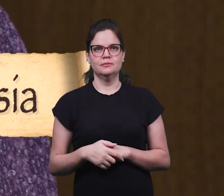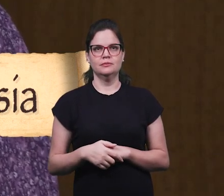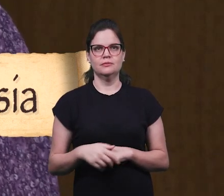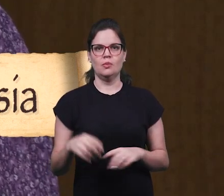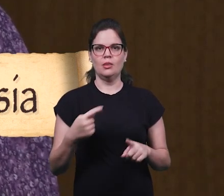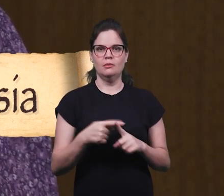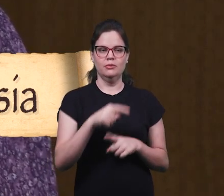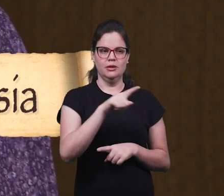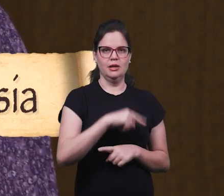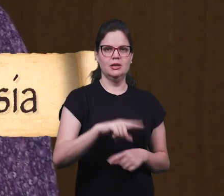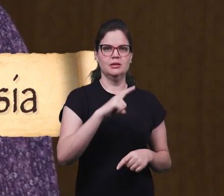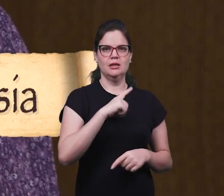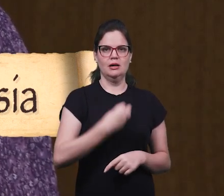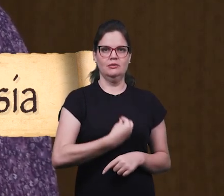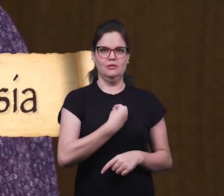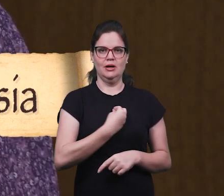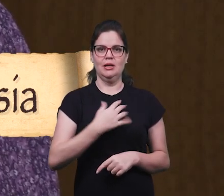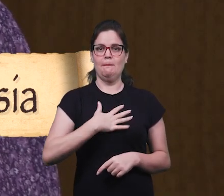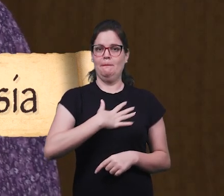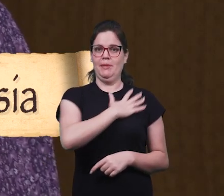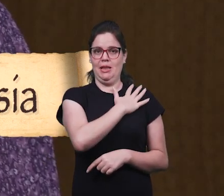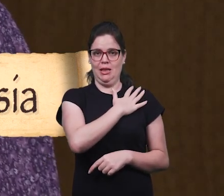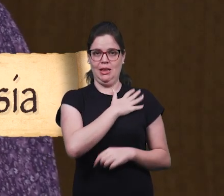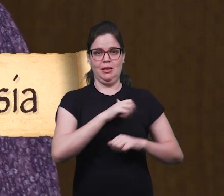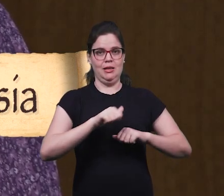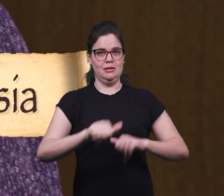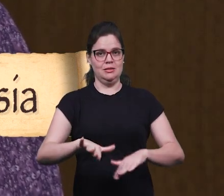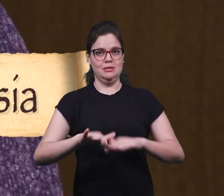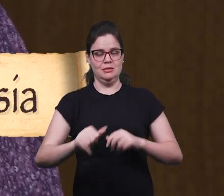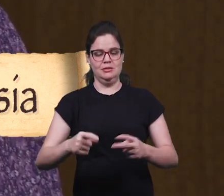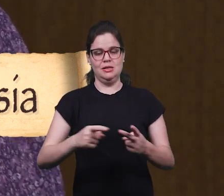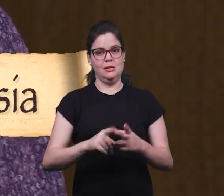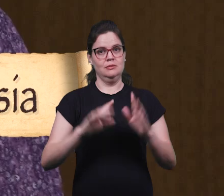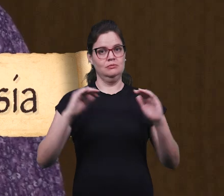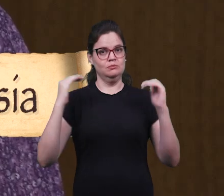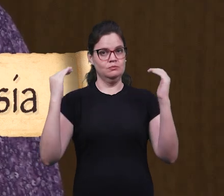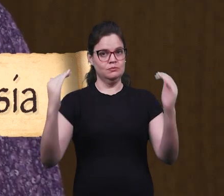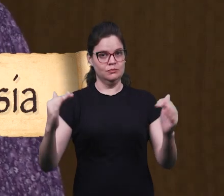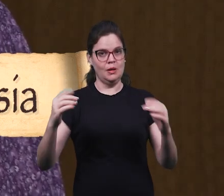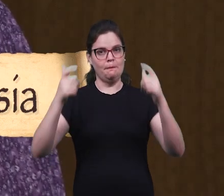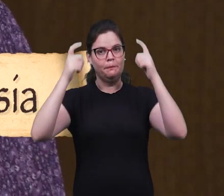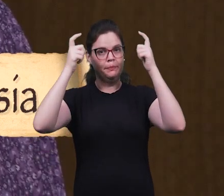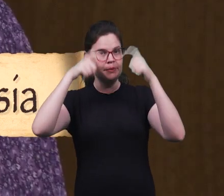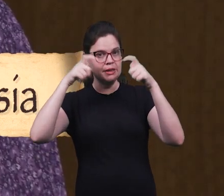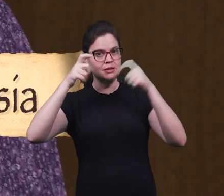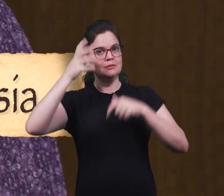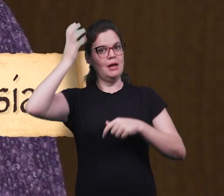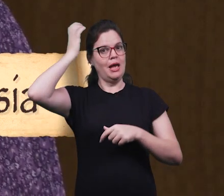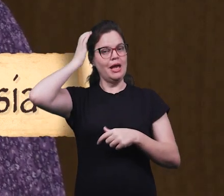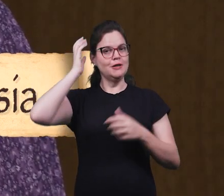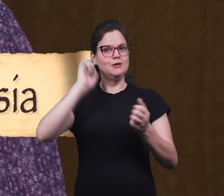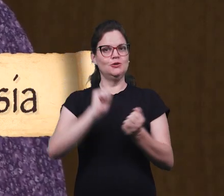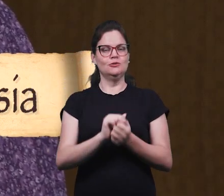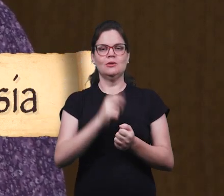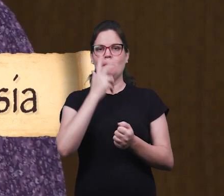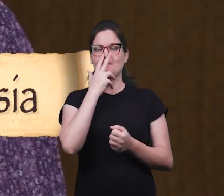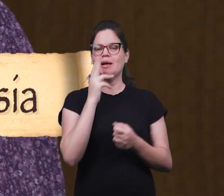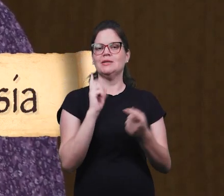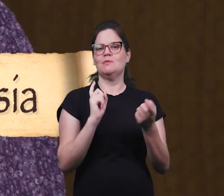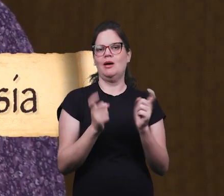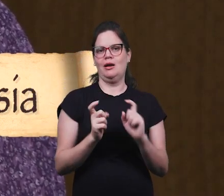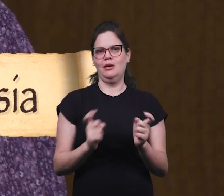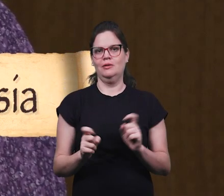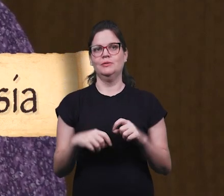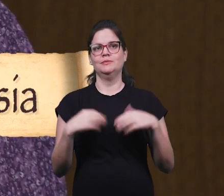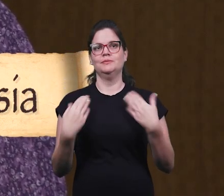seus militares oficiais. Então, é interessante isso, né? E aí acontece esse